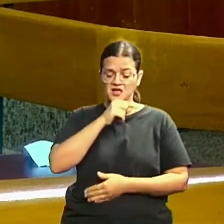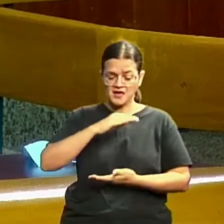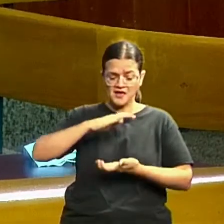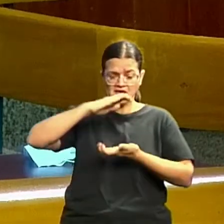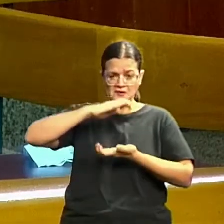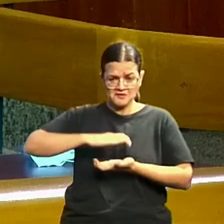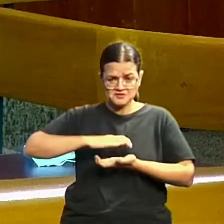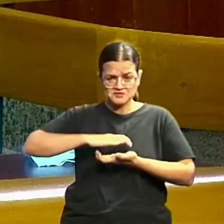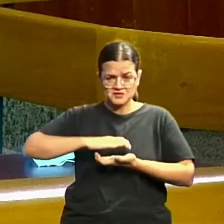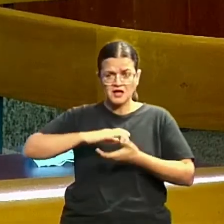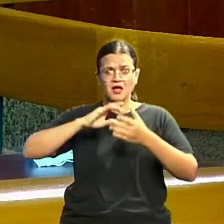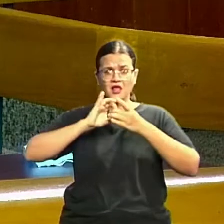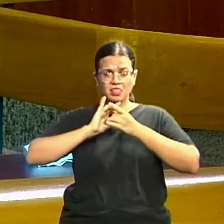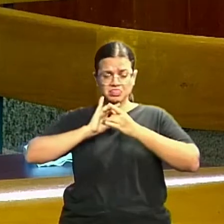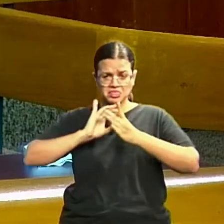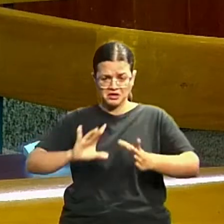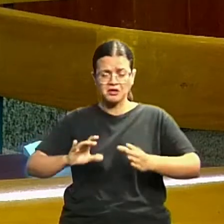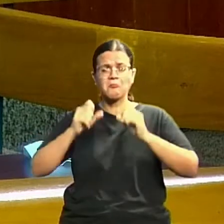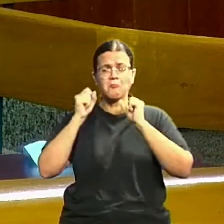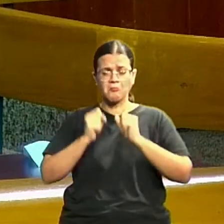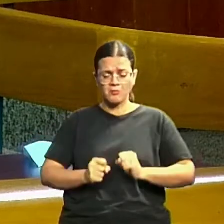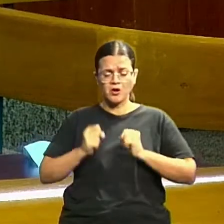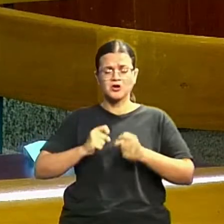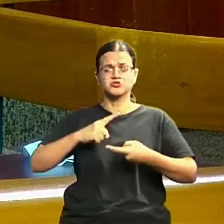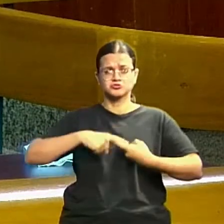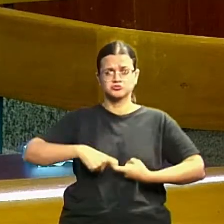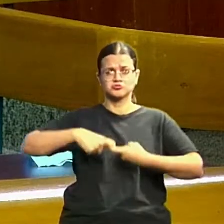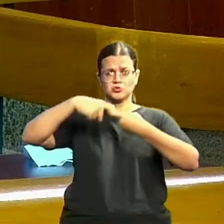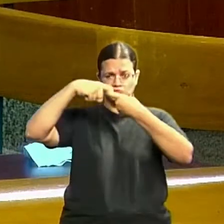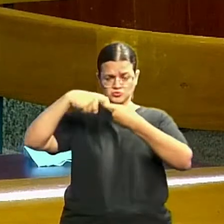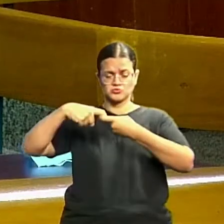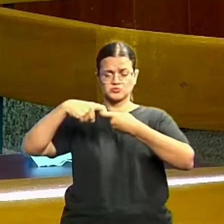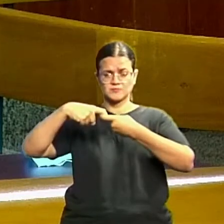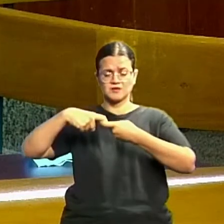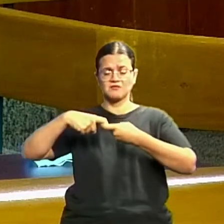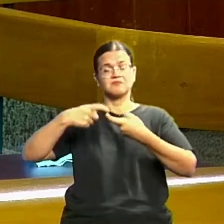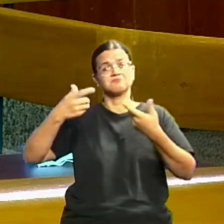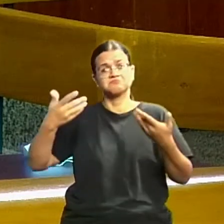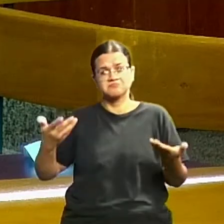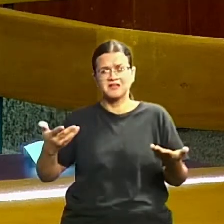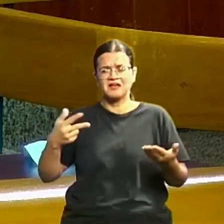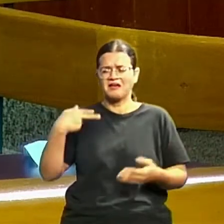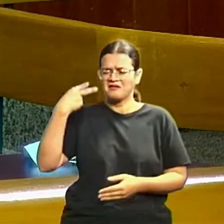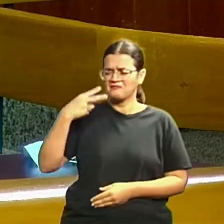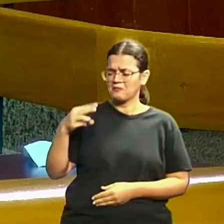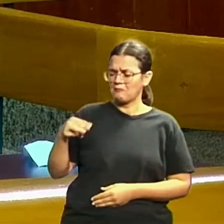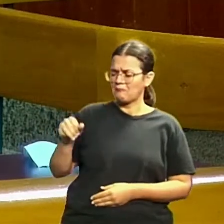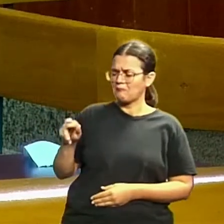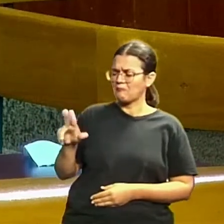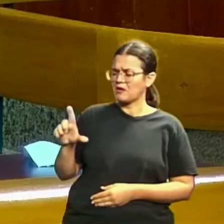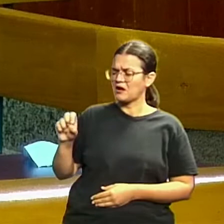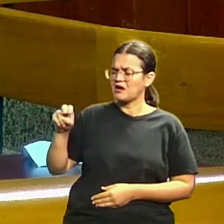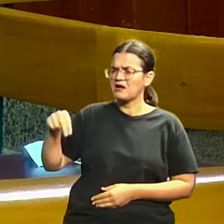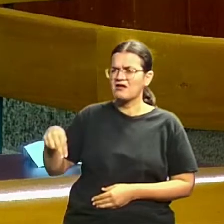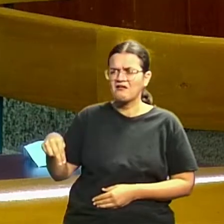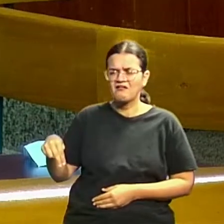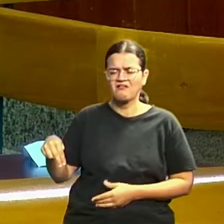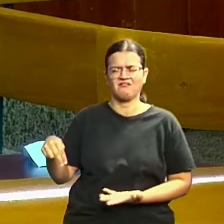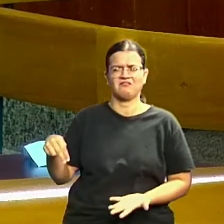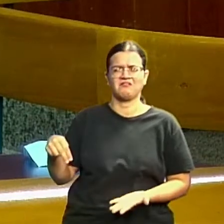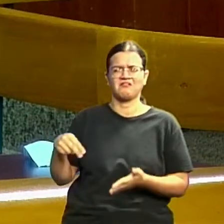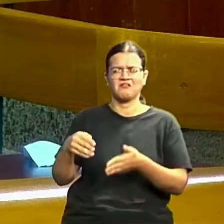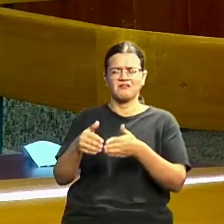Federal tem um entendimento que pode ser feito, Sandy Júnior, aí vem o vereador Marlon